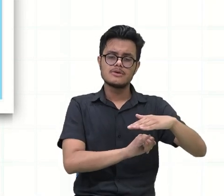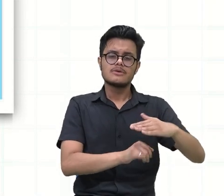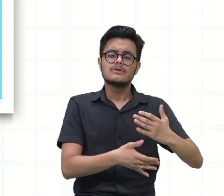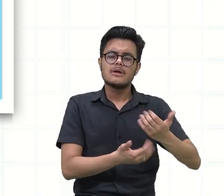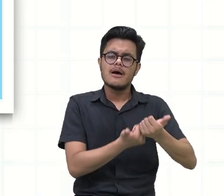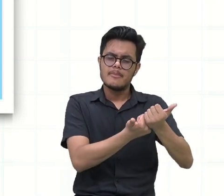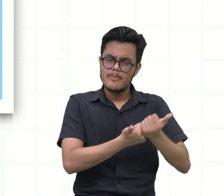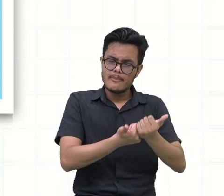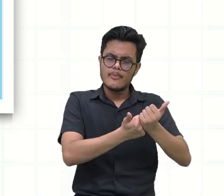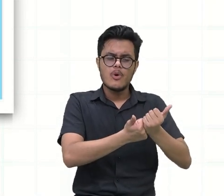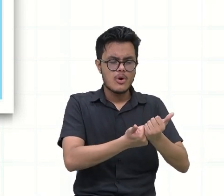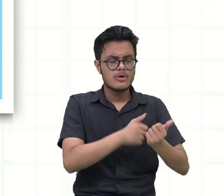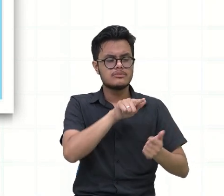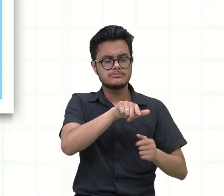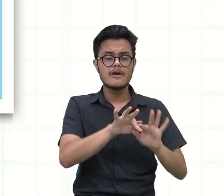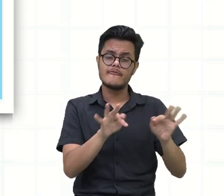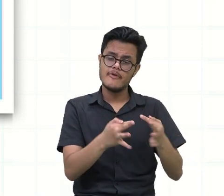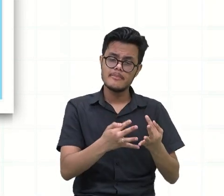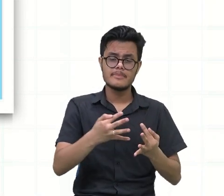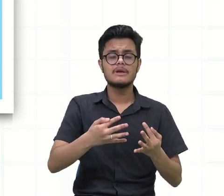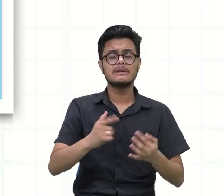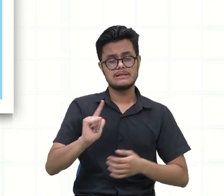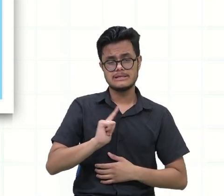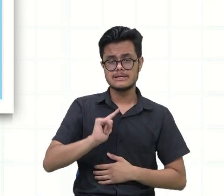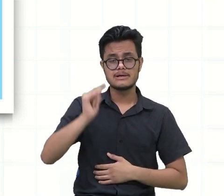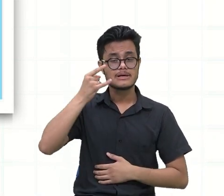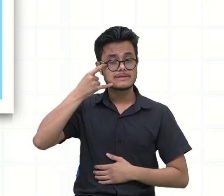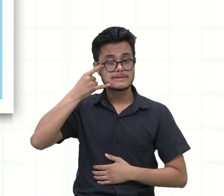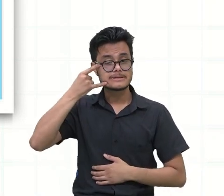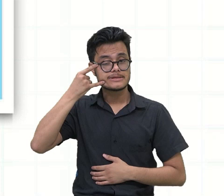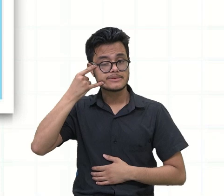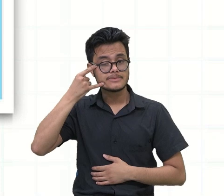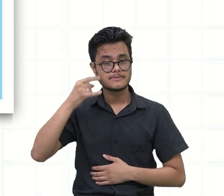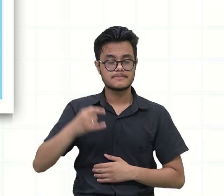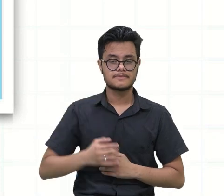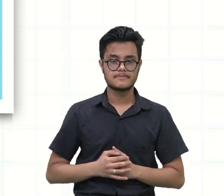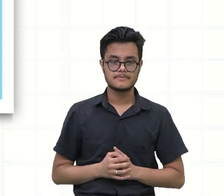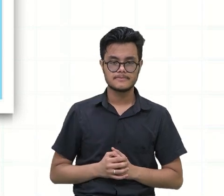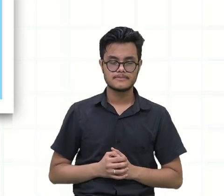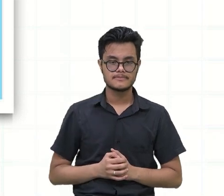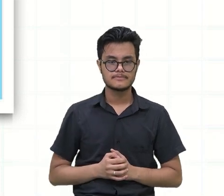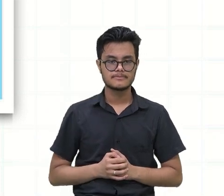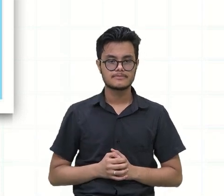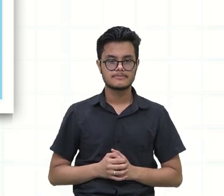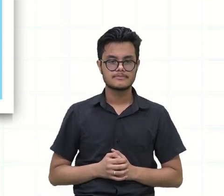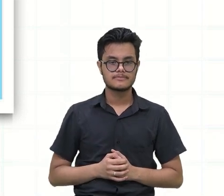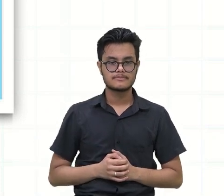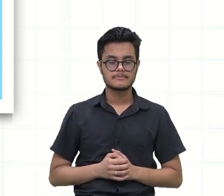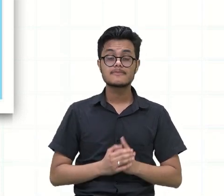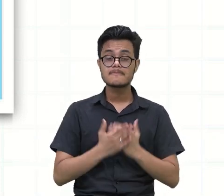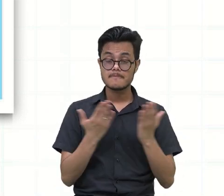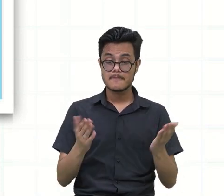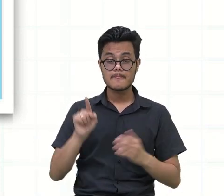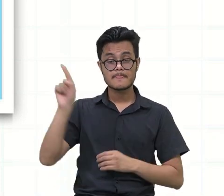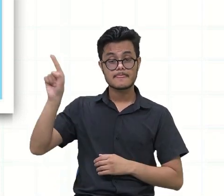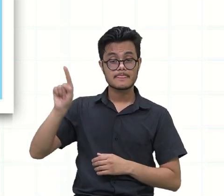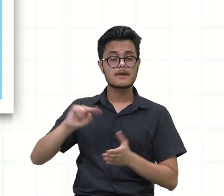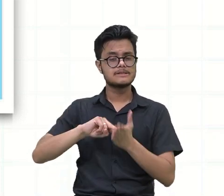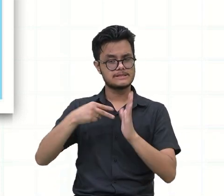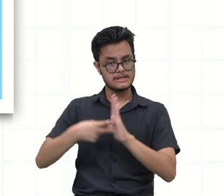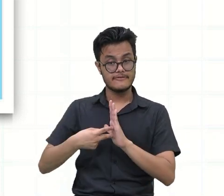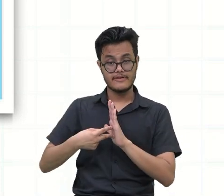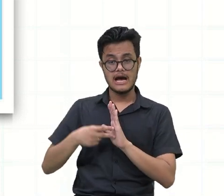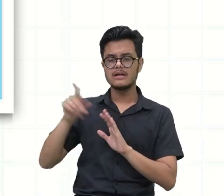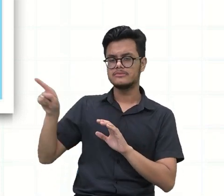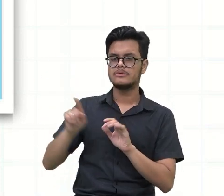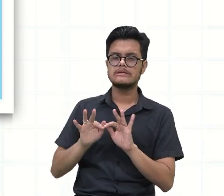né? Que tem as suas crianças que têm síndrome de Down. Então, percebam que o sentido aí é de convite, né?